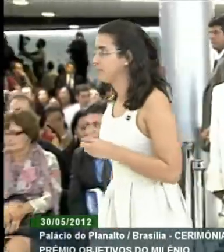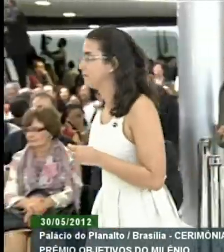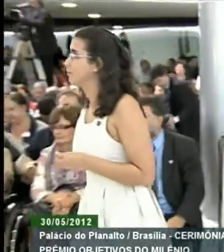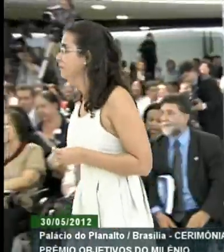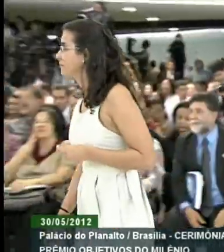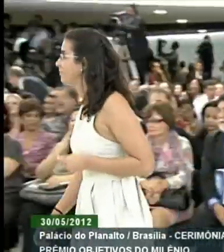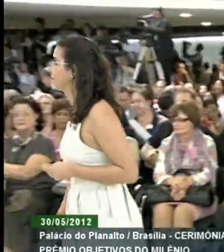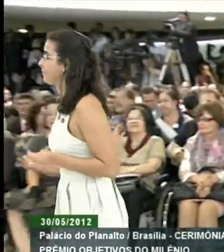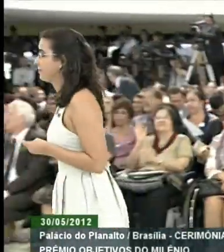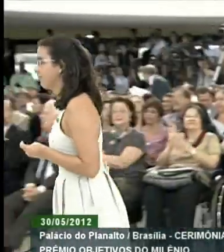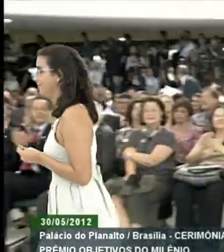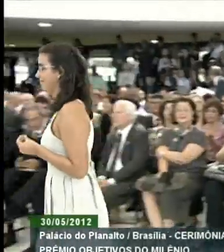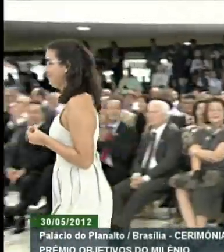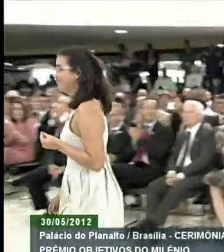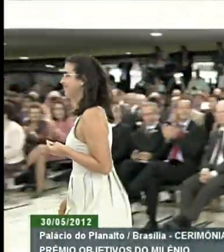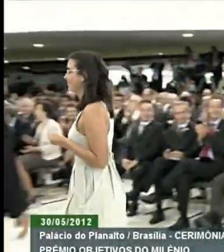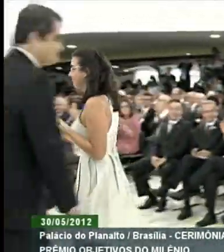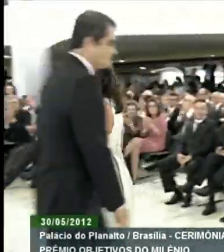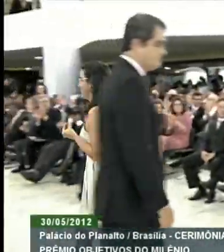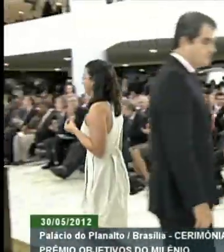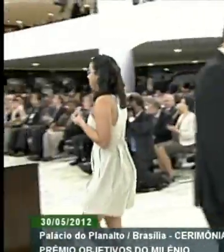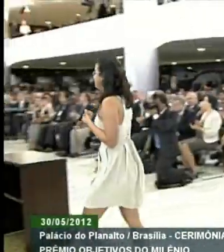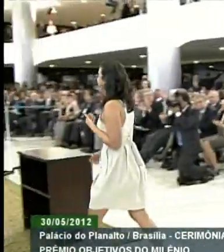maré de sabores